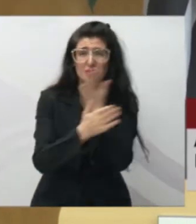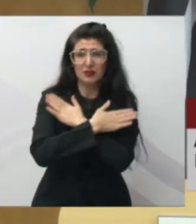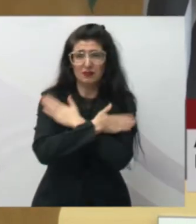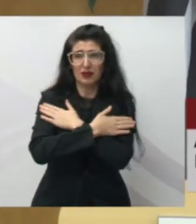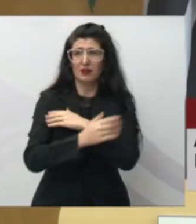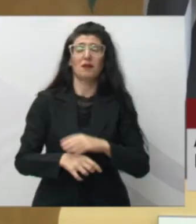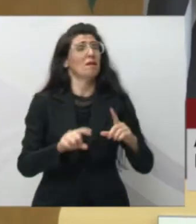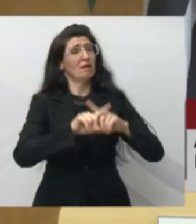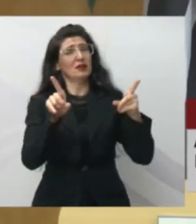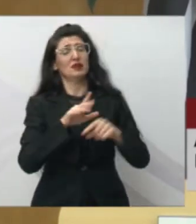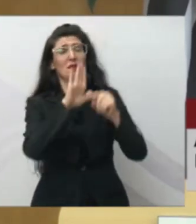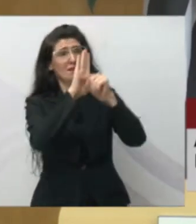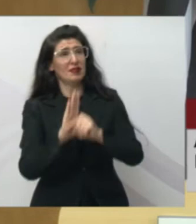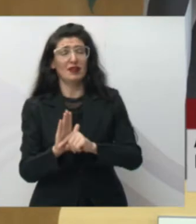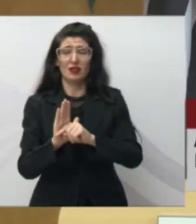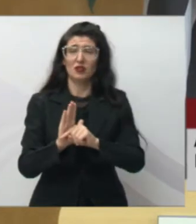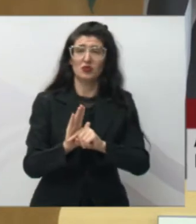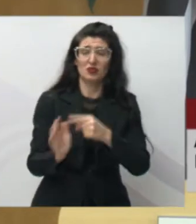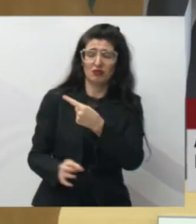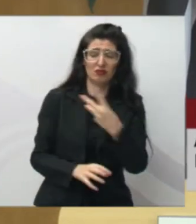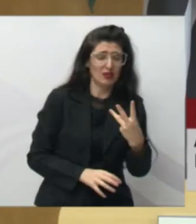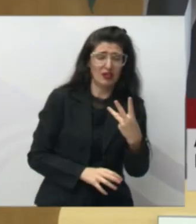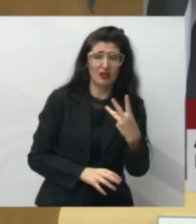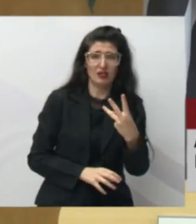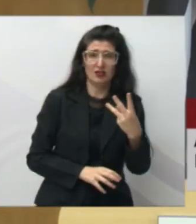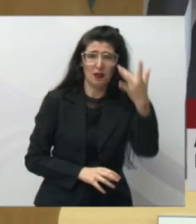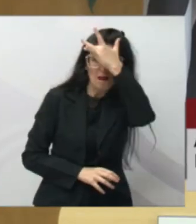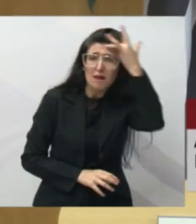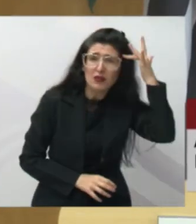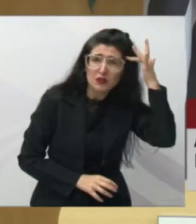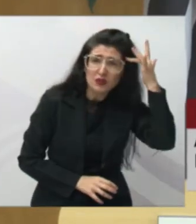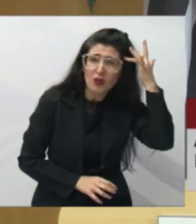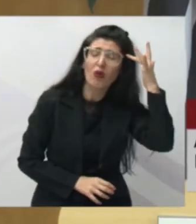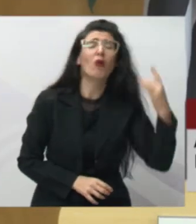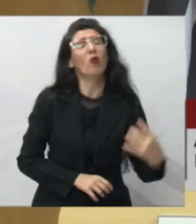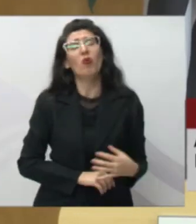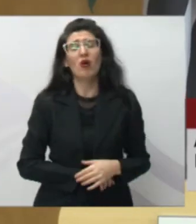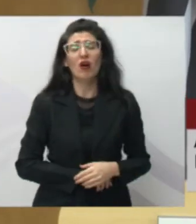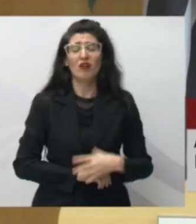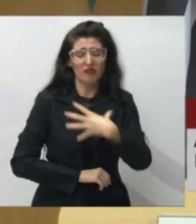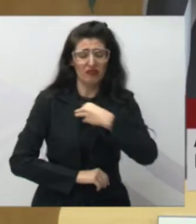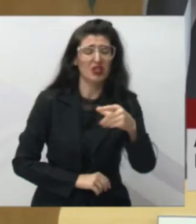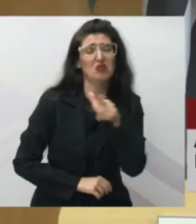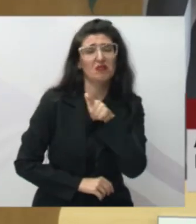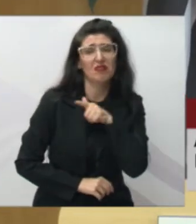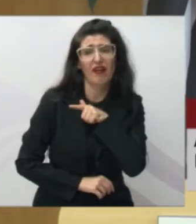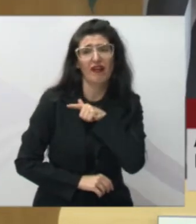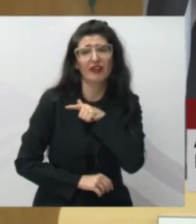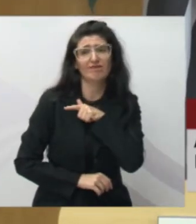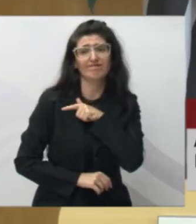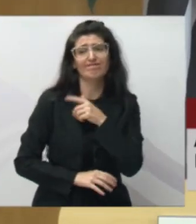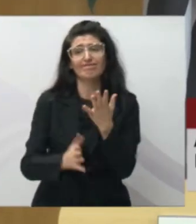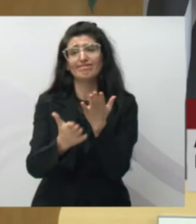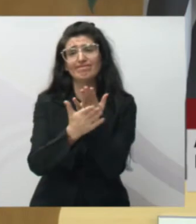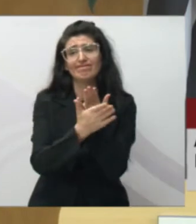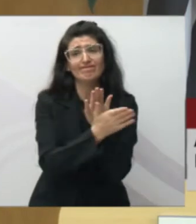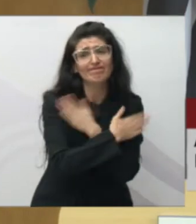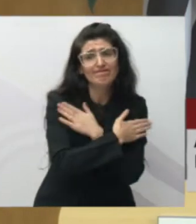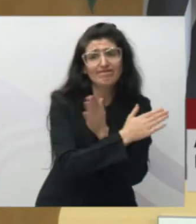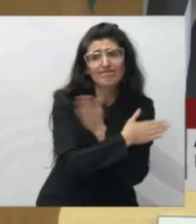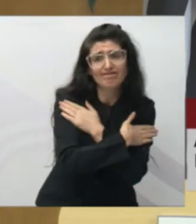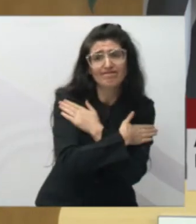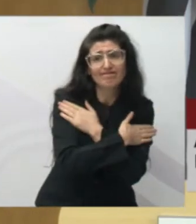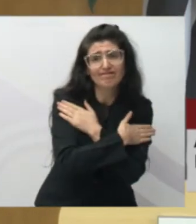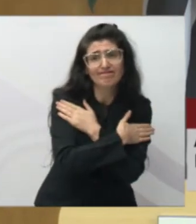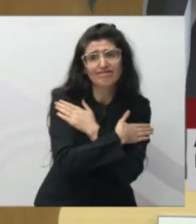família, que vai estar desempregado. E que a gente vê nesse momento, infelizmente, tudo isso que está acontecendo